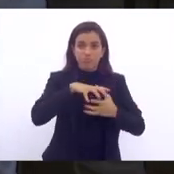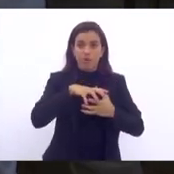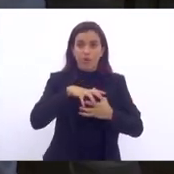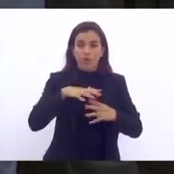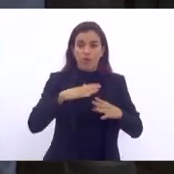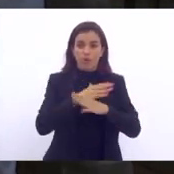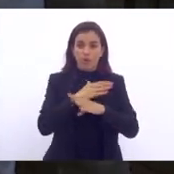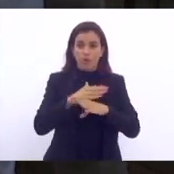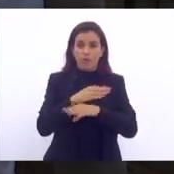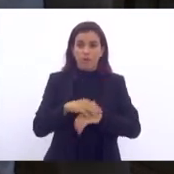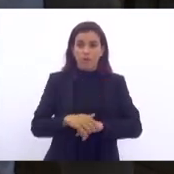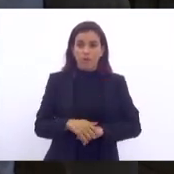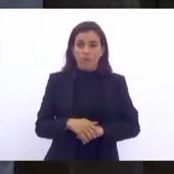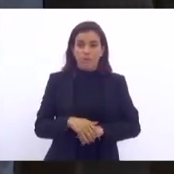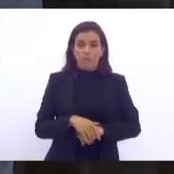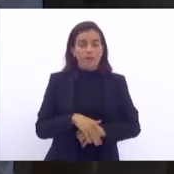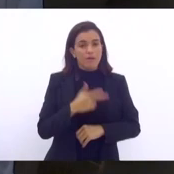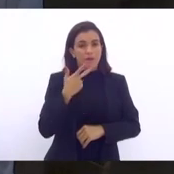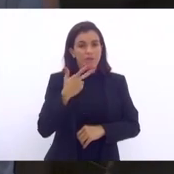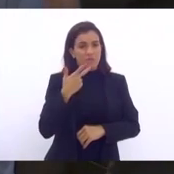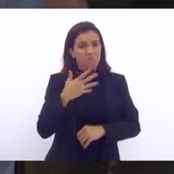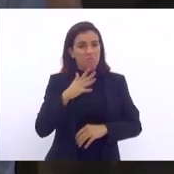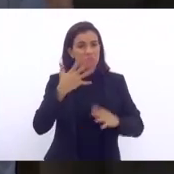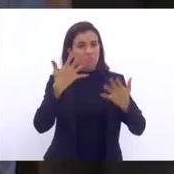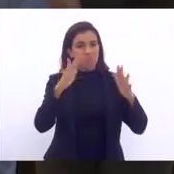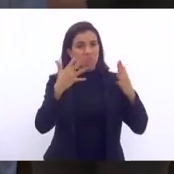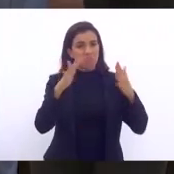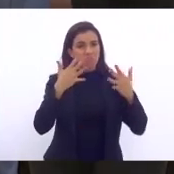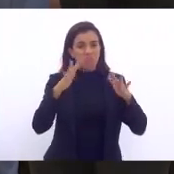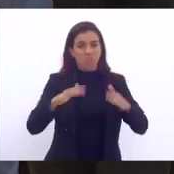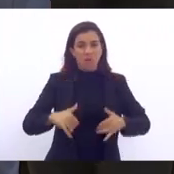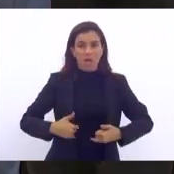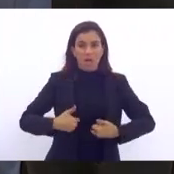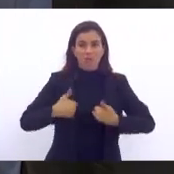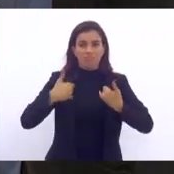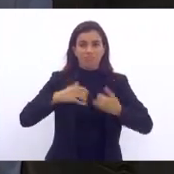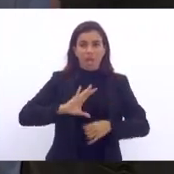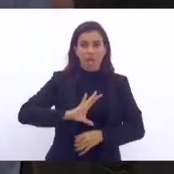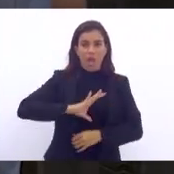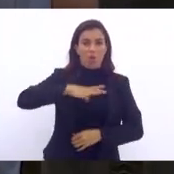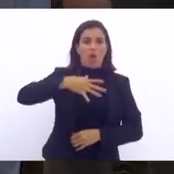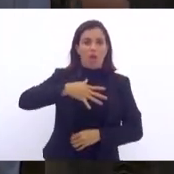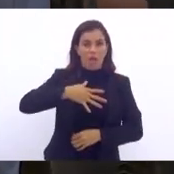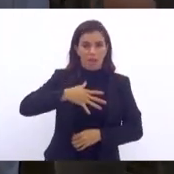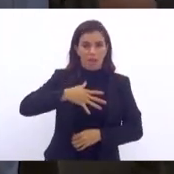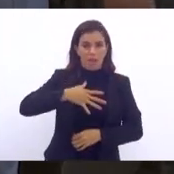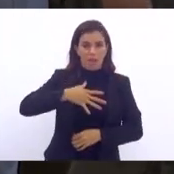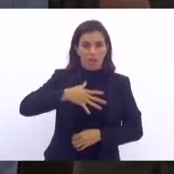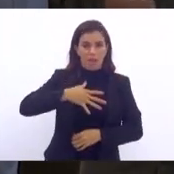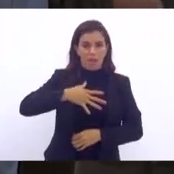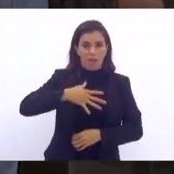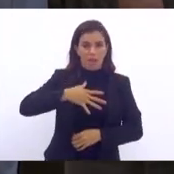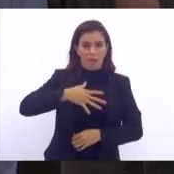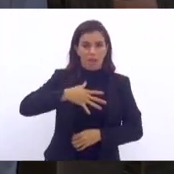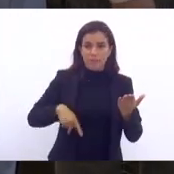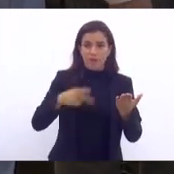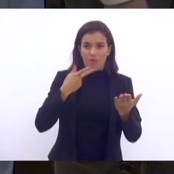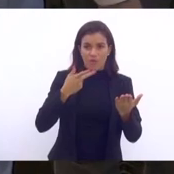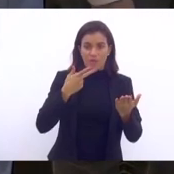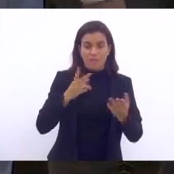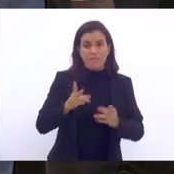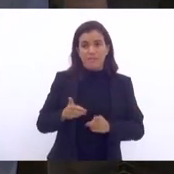Vossa Excelência. Eu já disse isso ontem. Vossa Excelência, na condução da CCJ, a gente bateu o recorde histórico